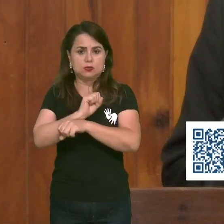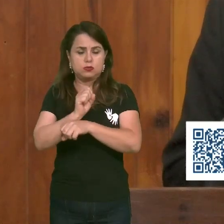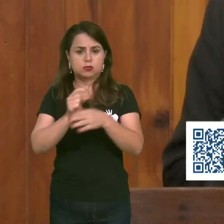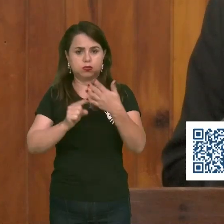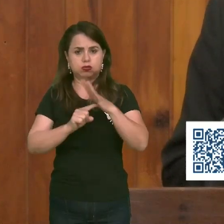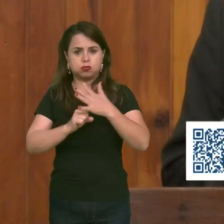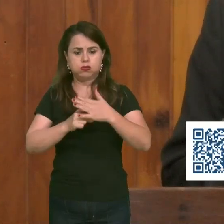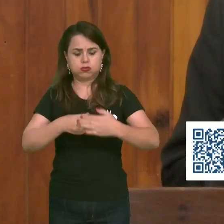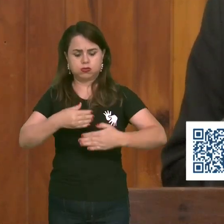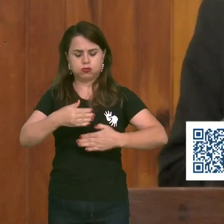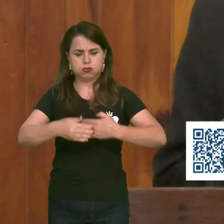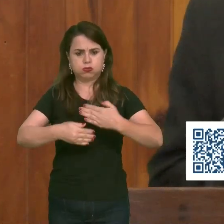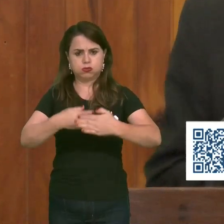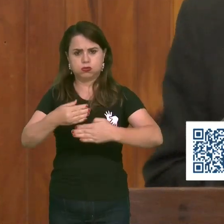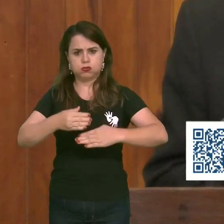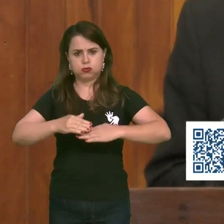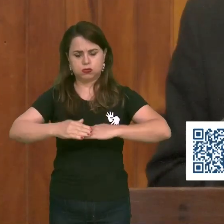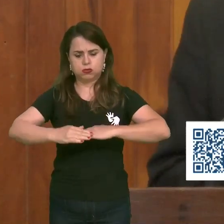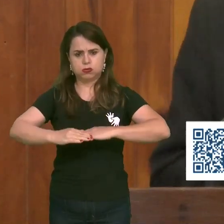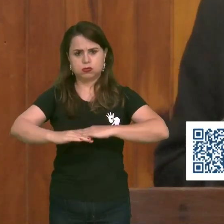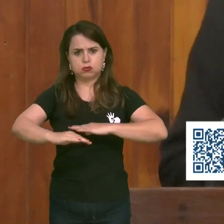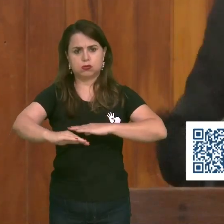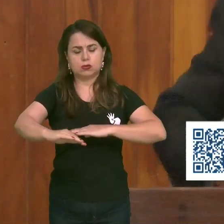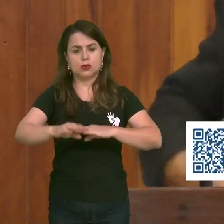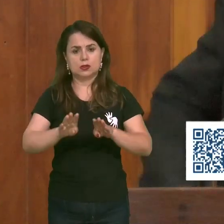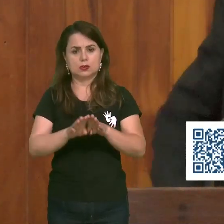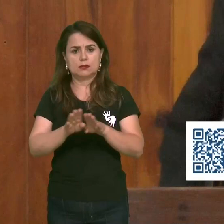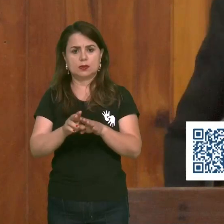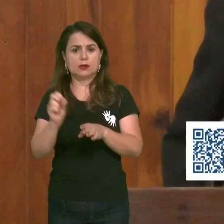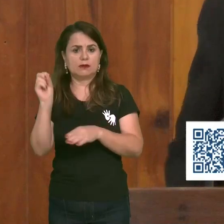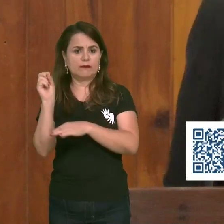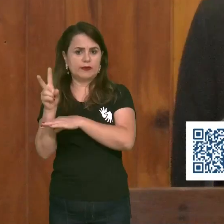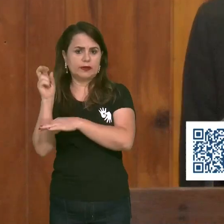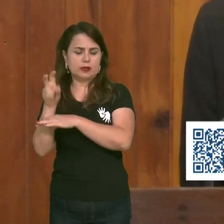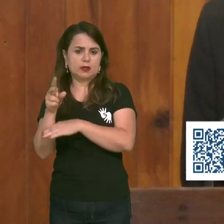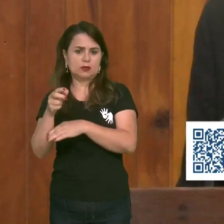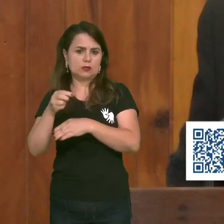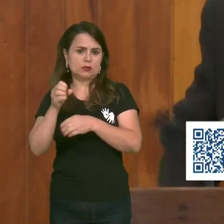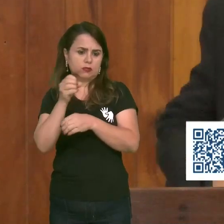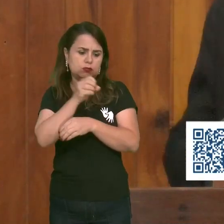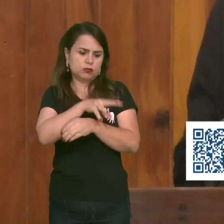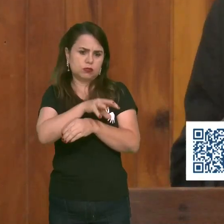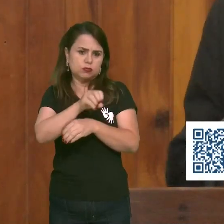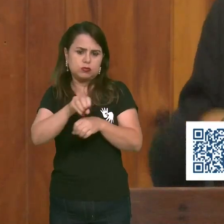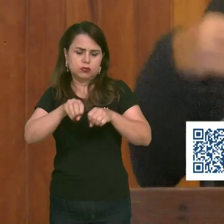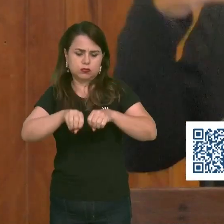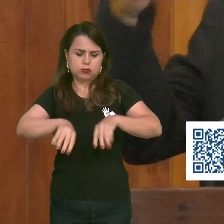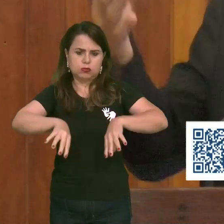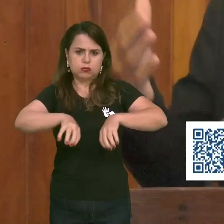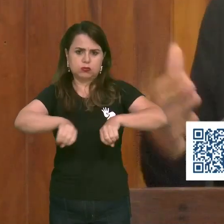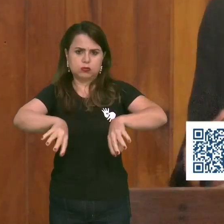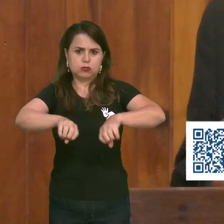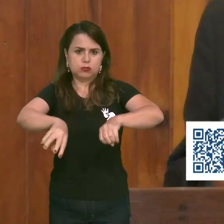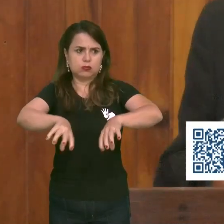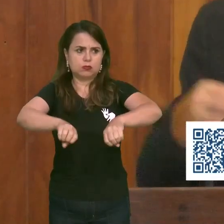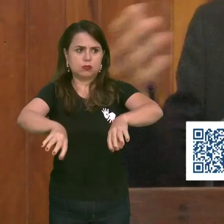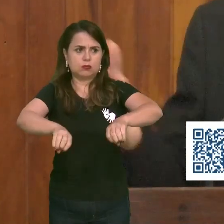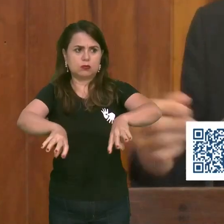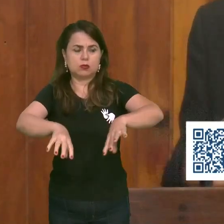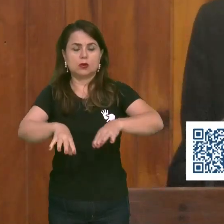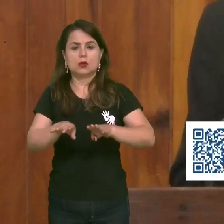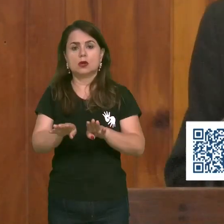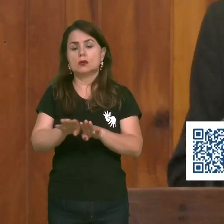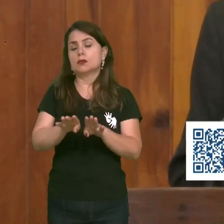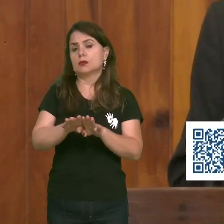grandão um tanque de passar veneno uma semeadeira e que seja um patrimoniados mais rápido possível para que a gente dê a manutenção